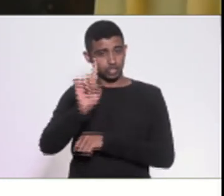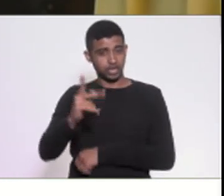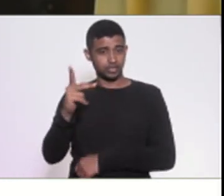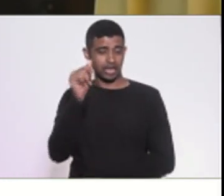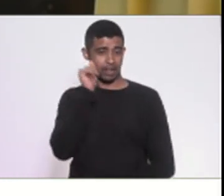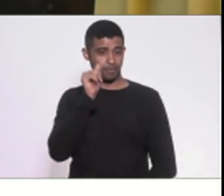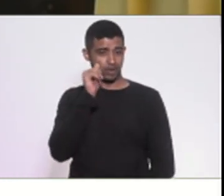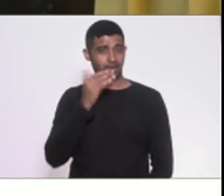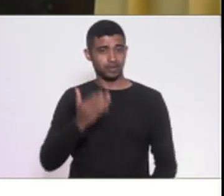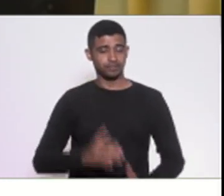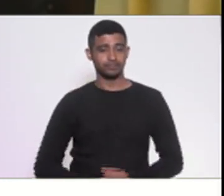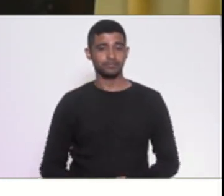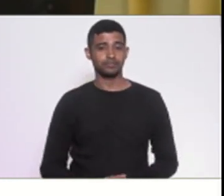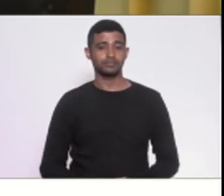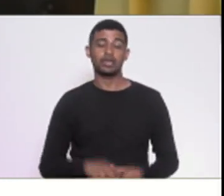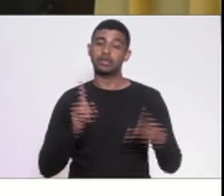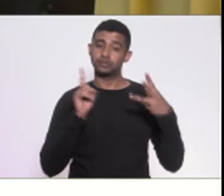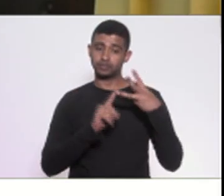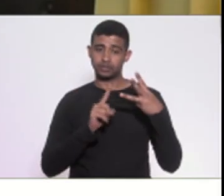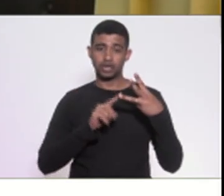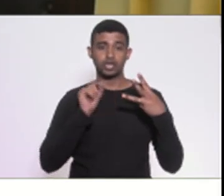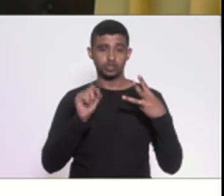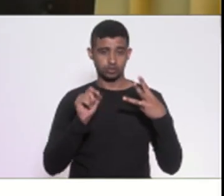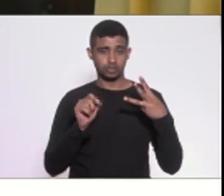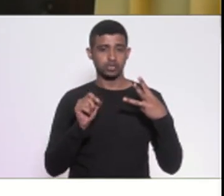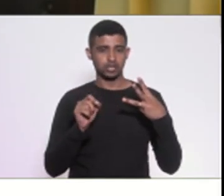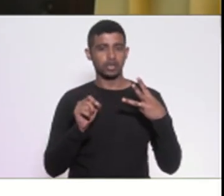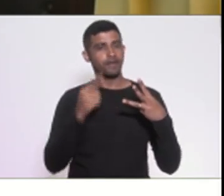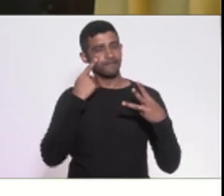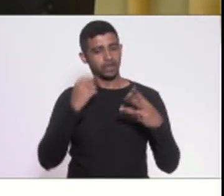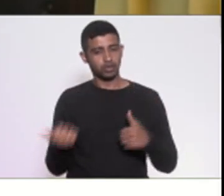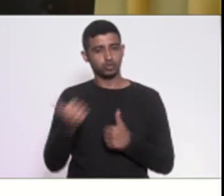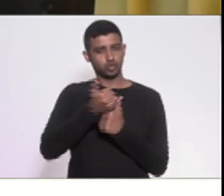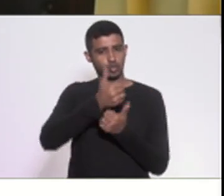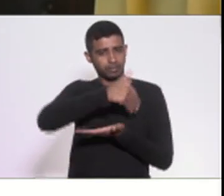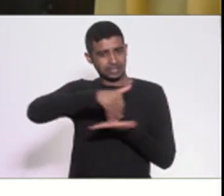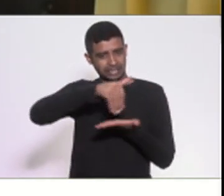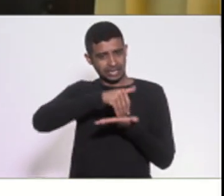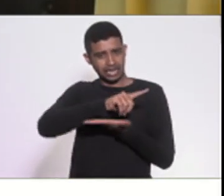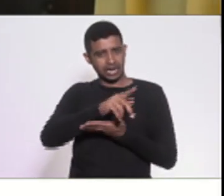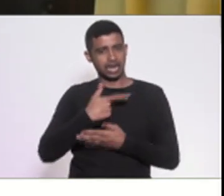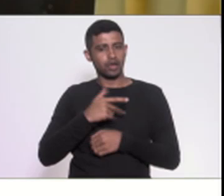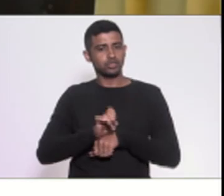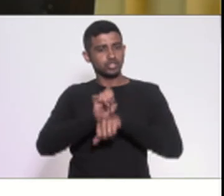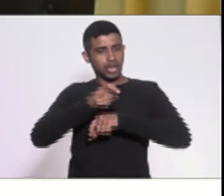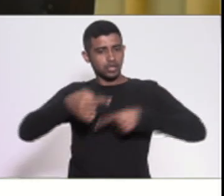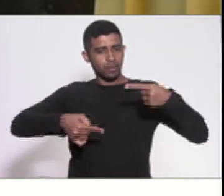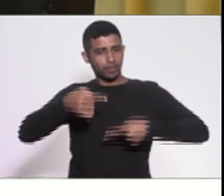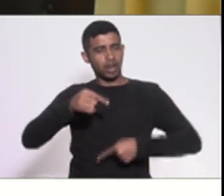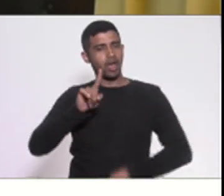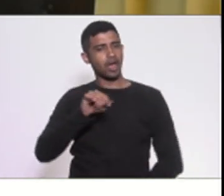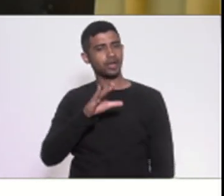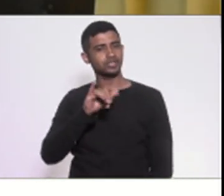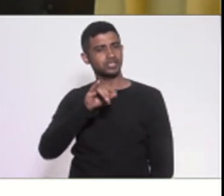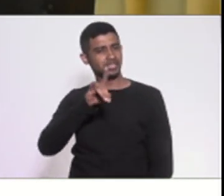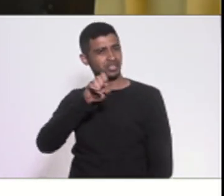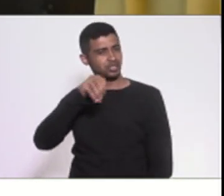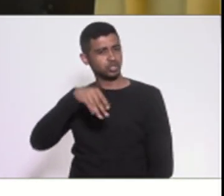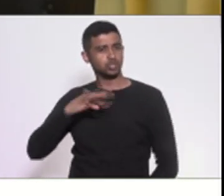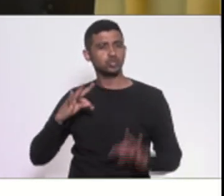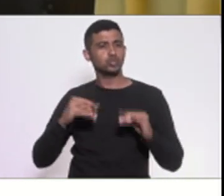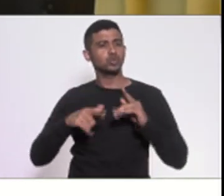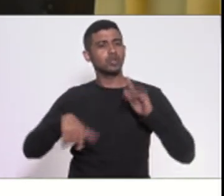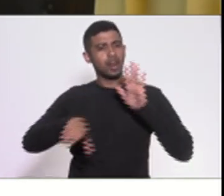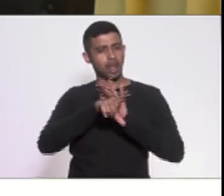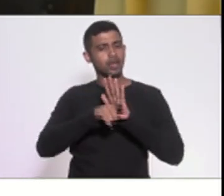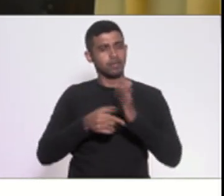CEDIM. 3. Remeter à Subsecretaria de Estado de Políticas para as Mulheres e ao CEDIM todas as leis aprovadas